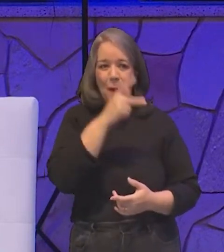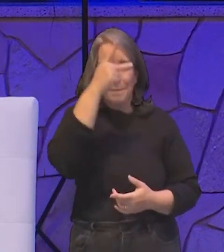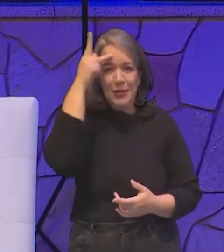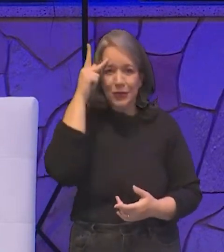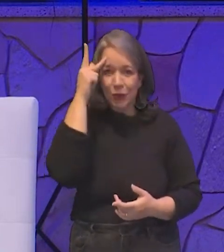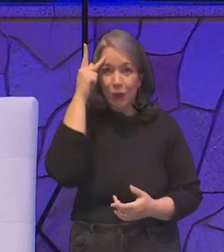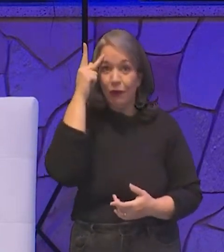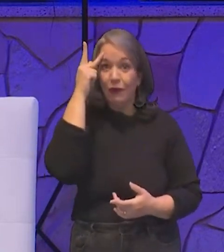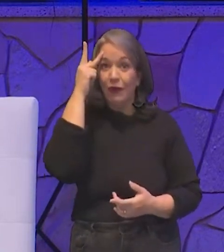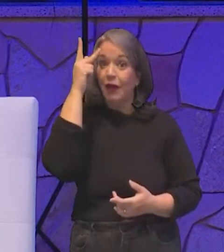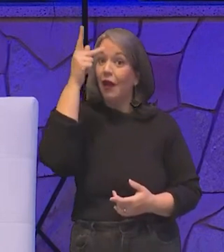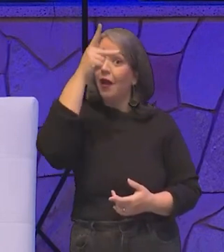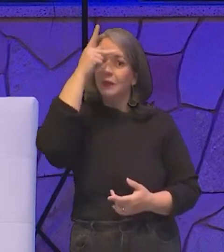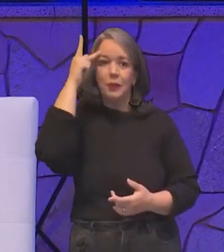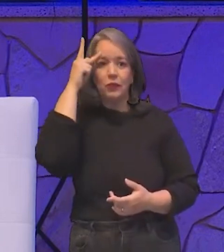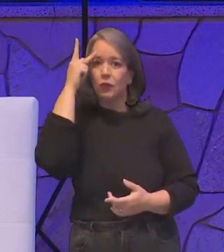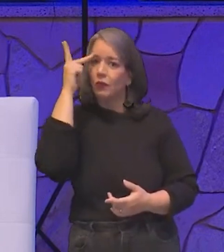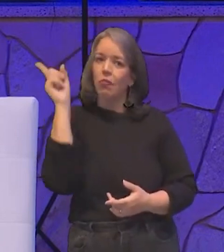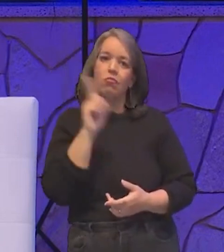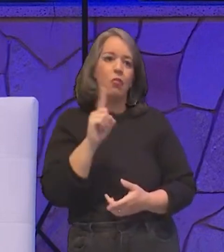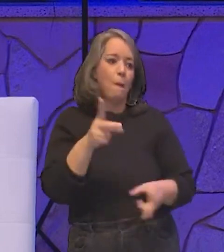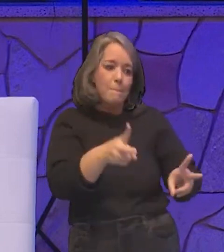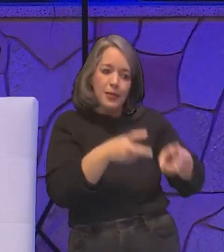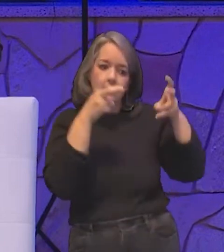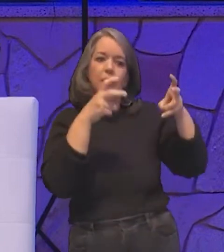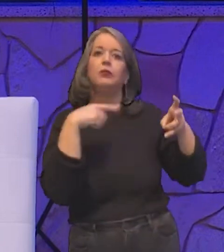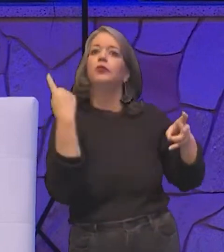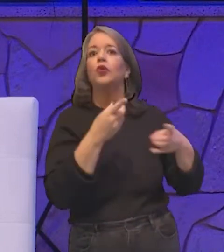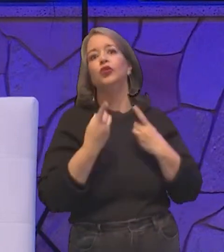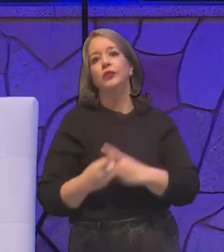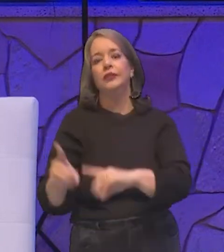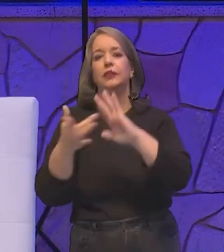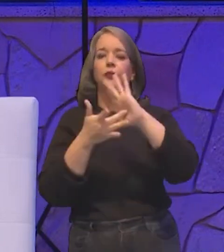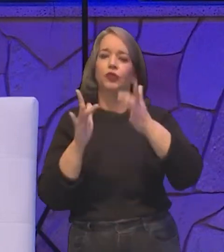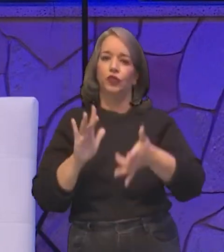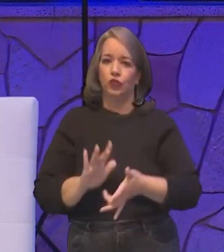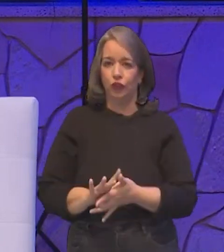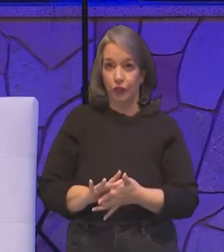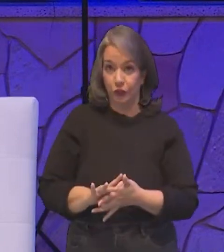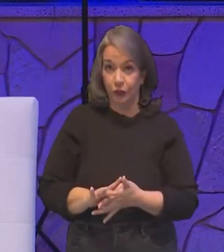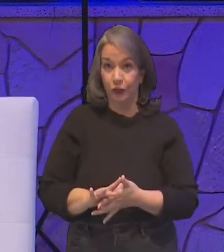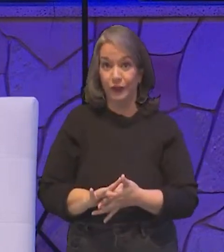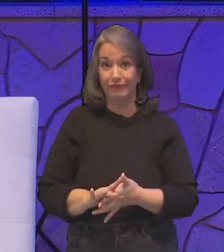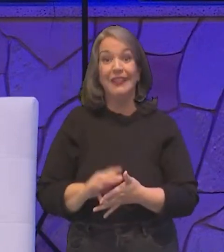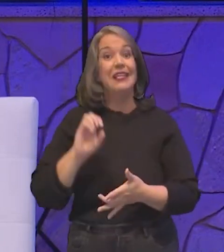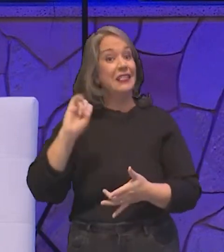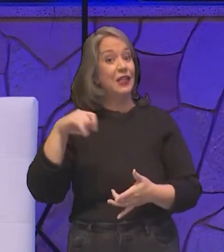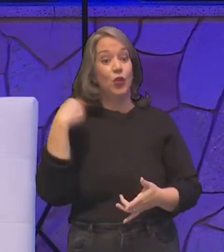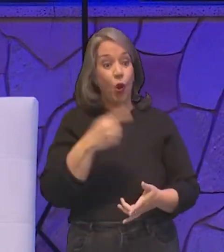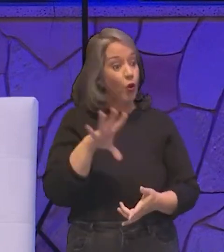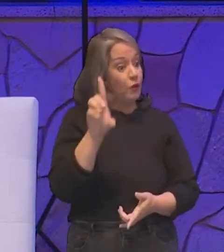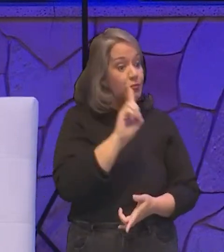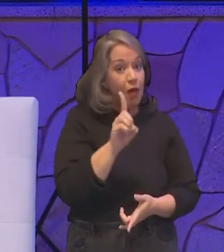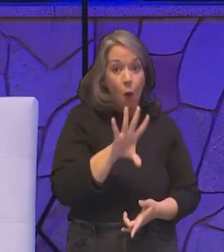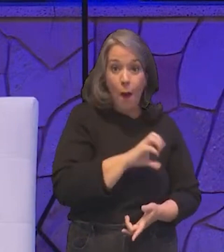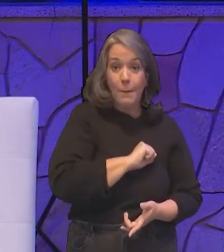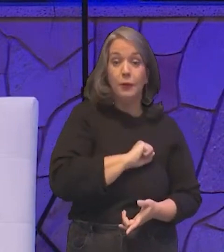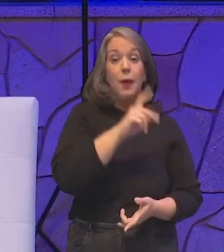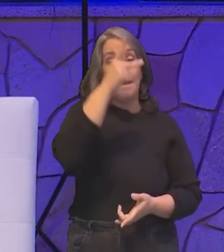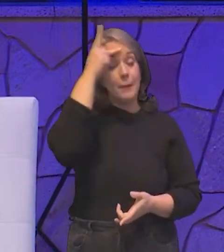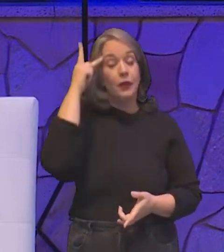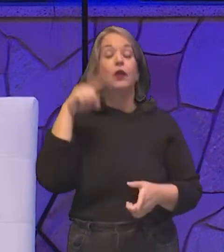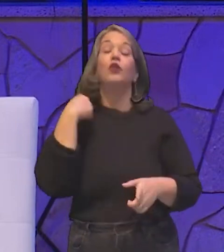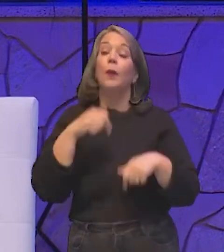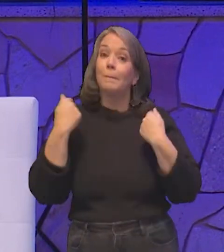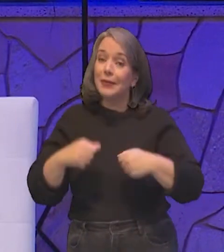amando o próximo, talvez o nosso dever seja nos ajoelharmos diante da presença de Deus, pedirmos perdão e suplicarmos que o